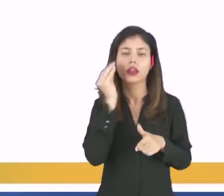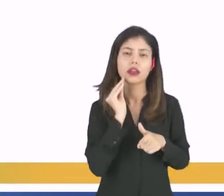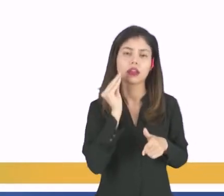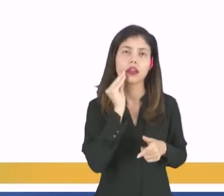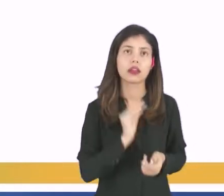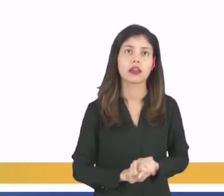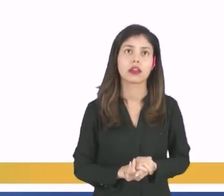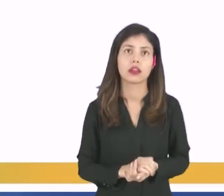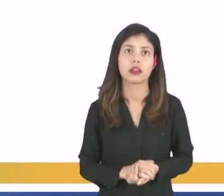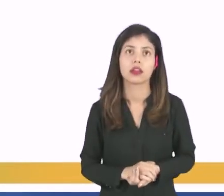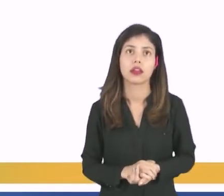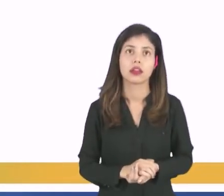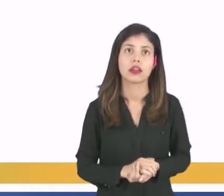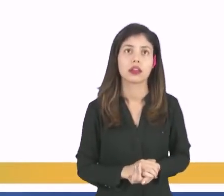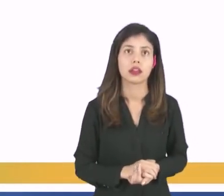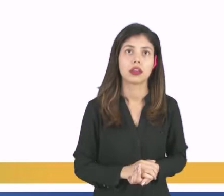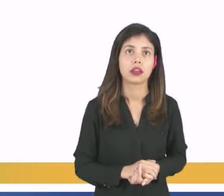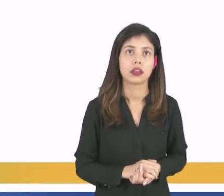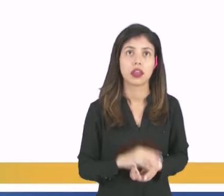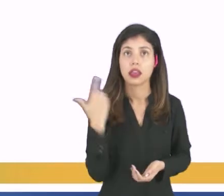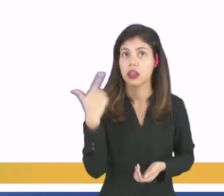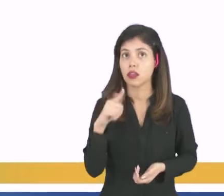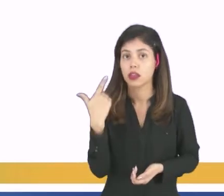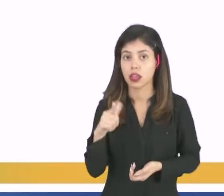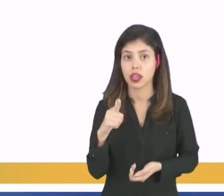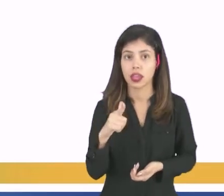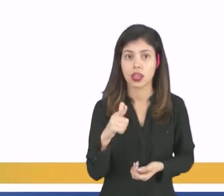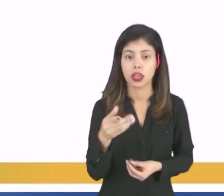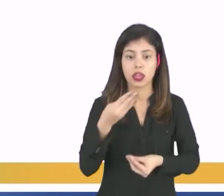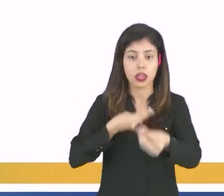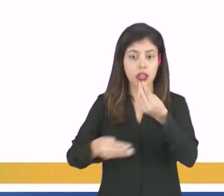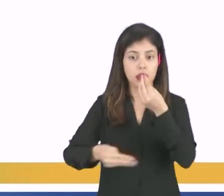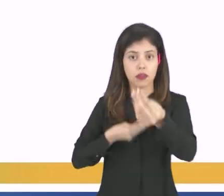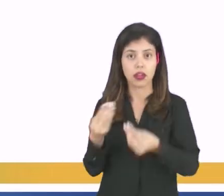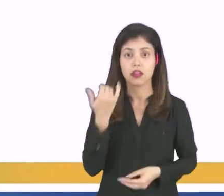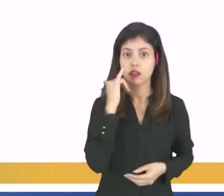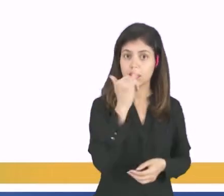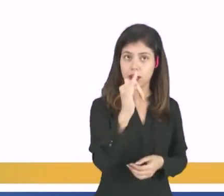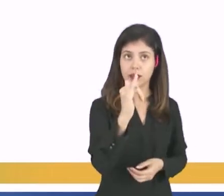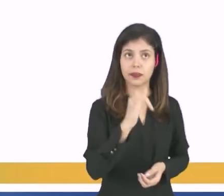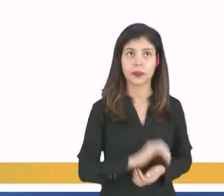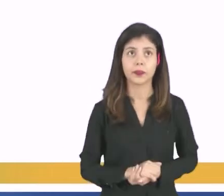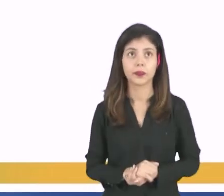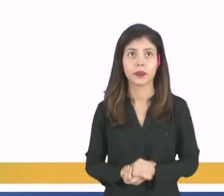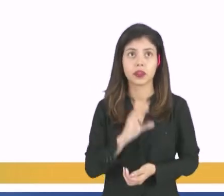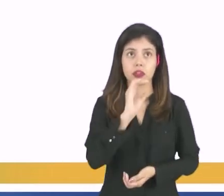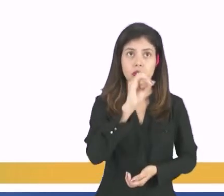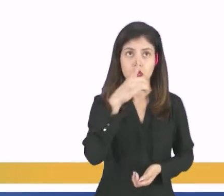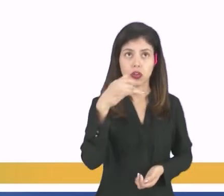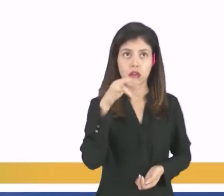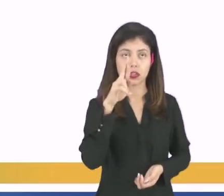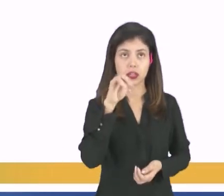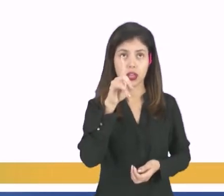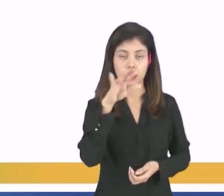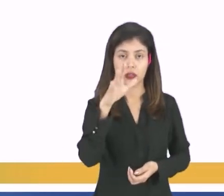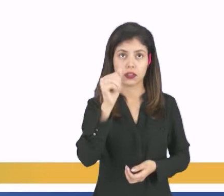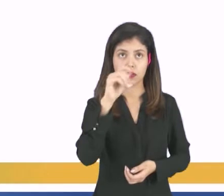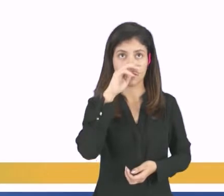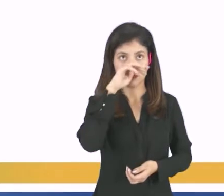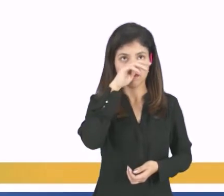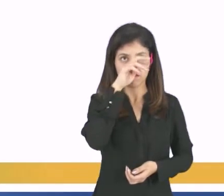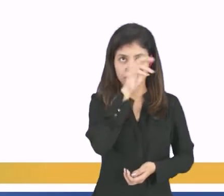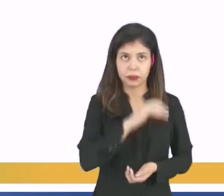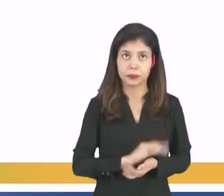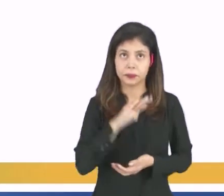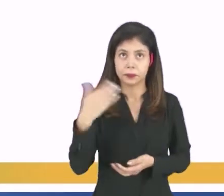tentativa, são aquelas reações químicas que não têm transferências de elétrons. E temos o método da